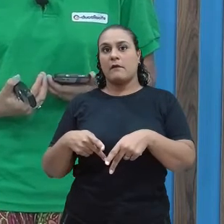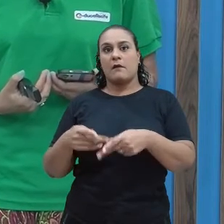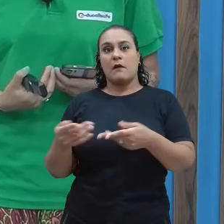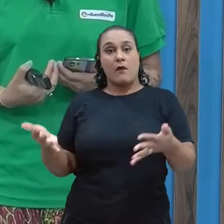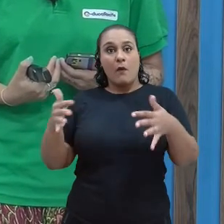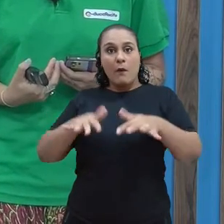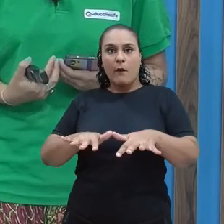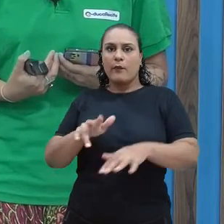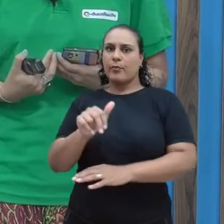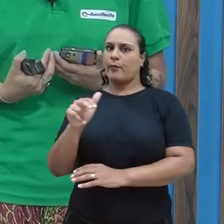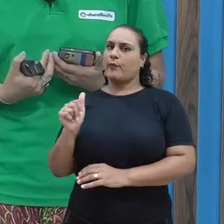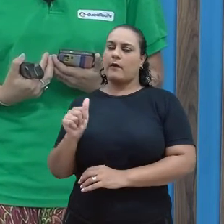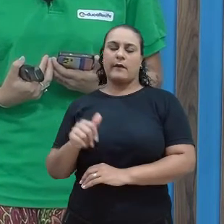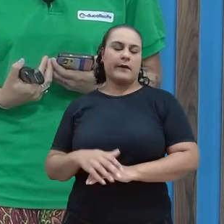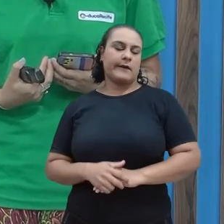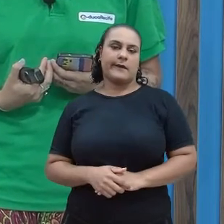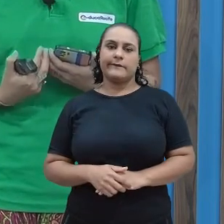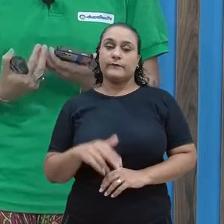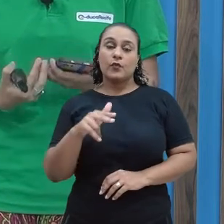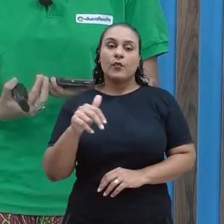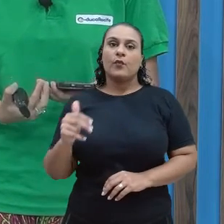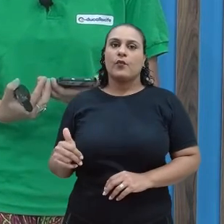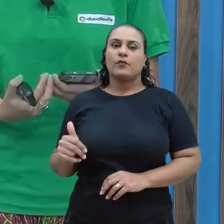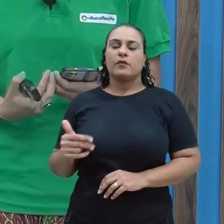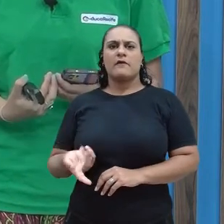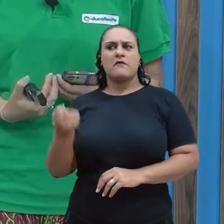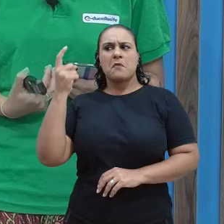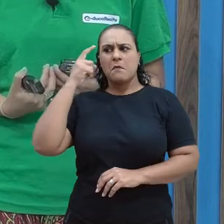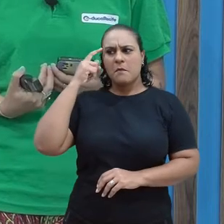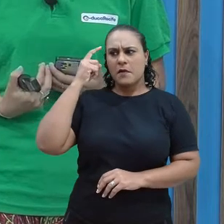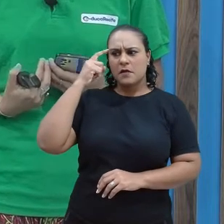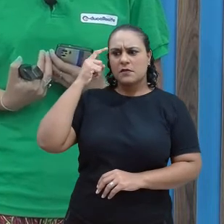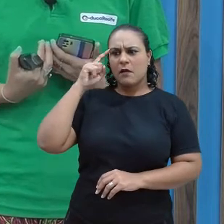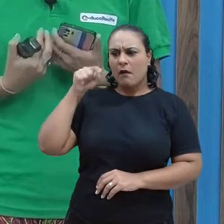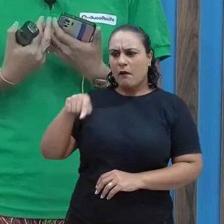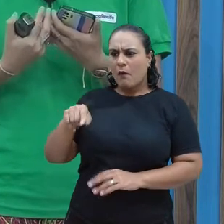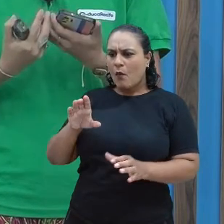né? Eles nunca foram pensados como